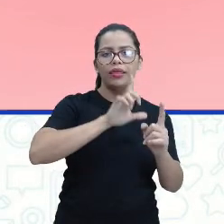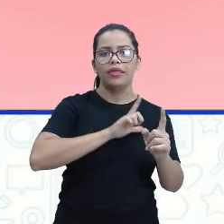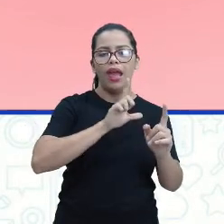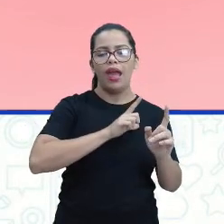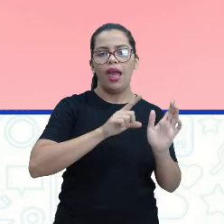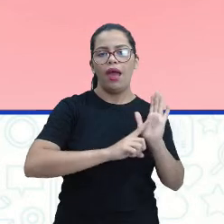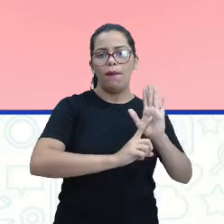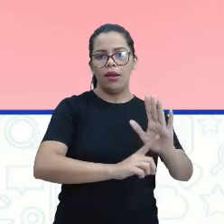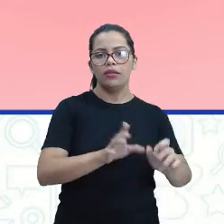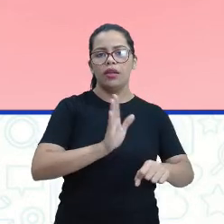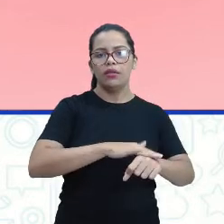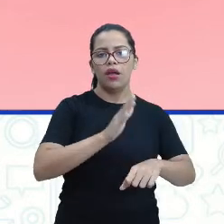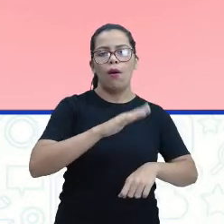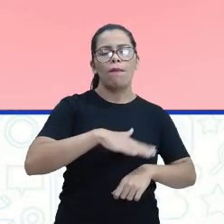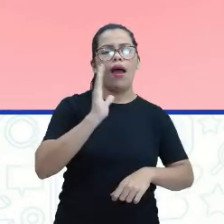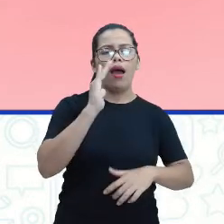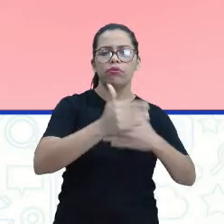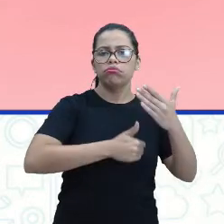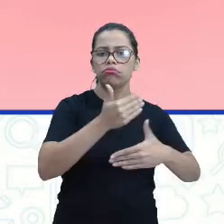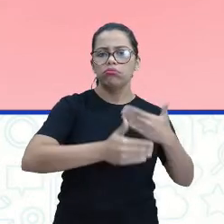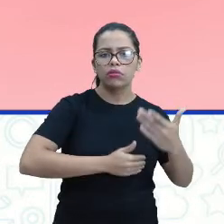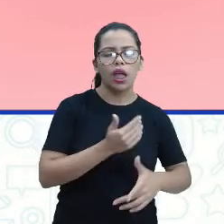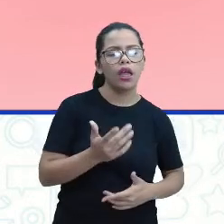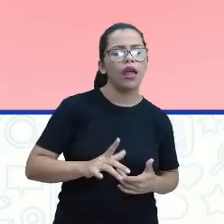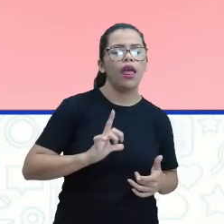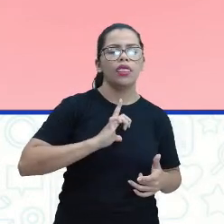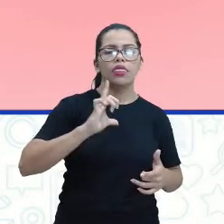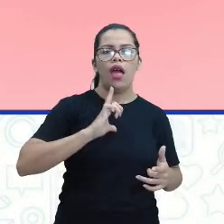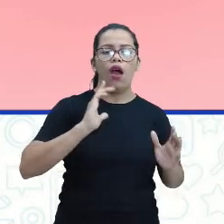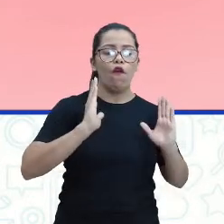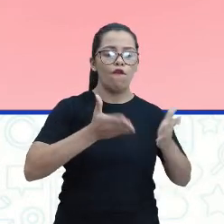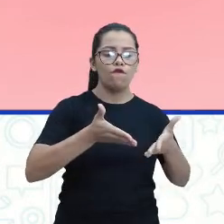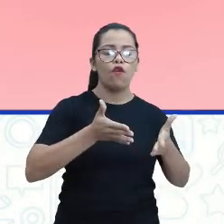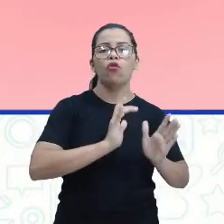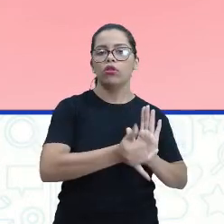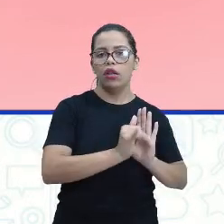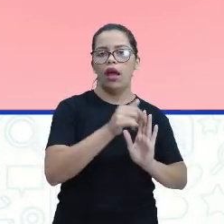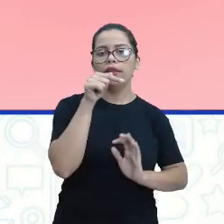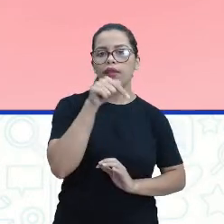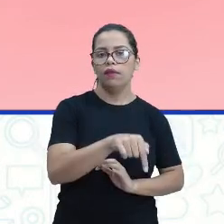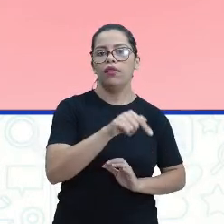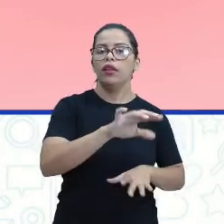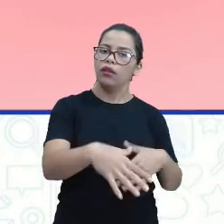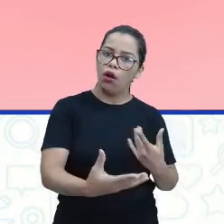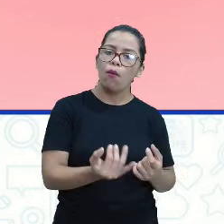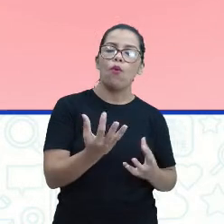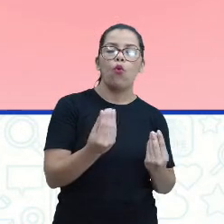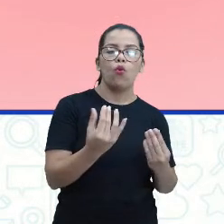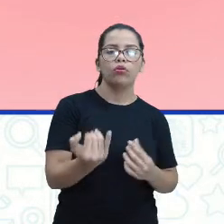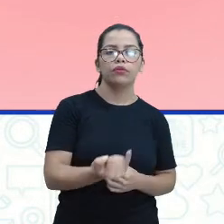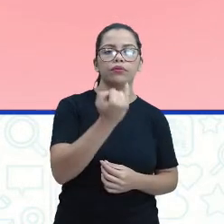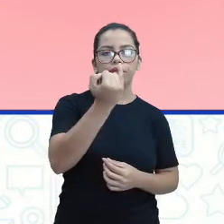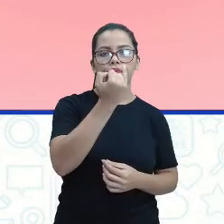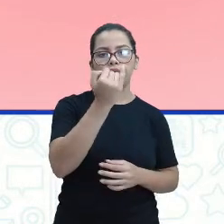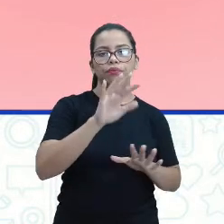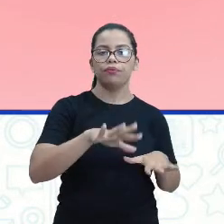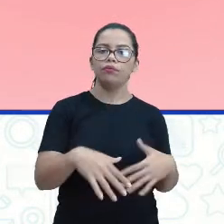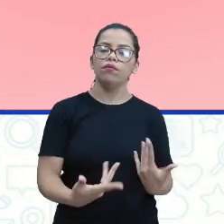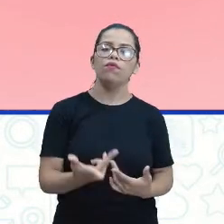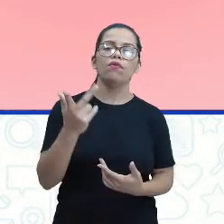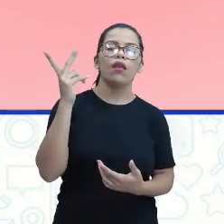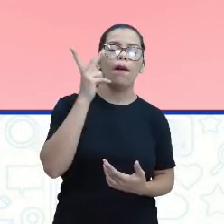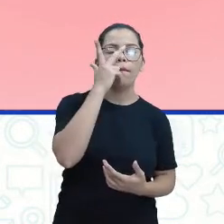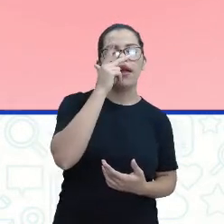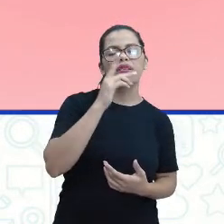A experiência do protagonista é o foco da narrativa, por isso ele é tão importante. Mesmo que nem sempre ele seja